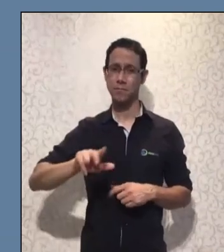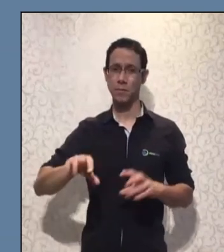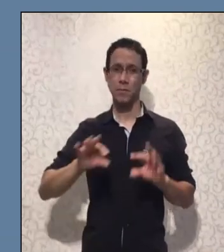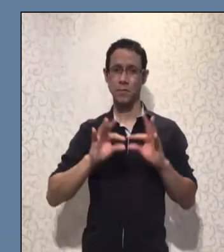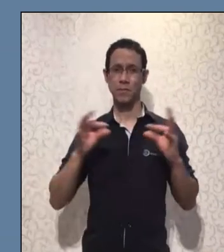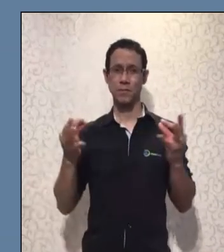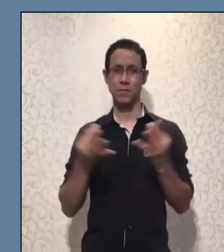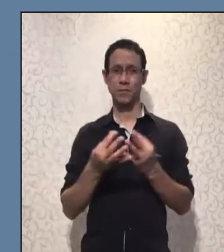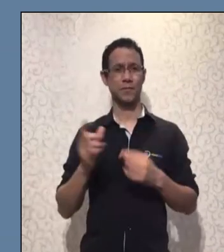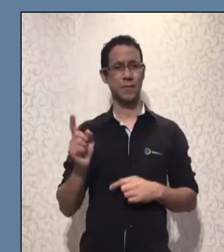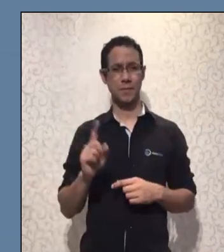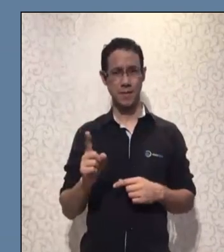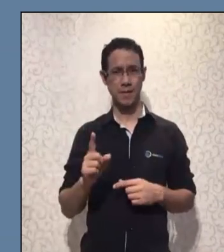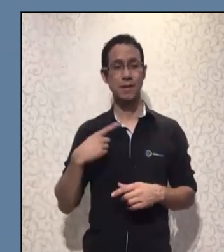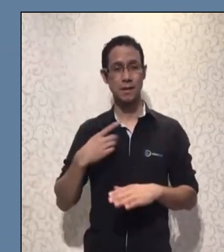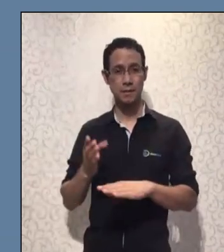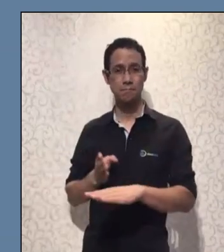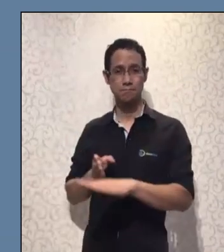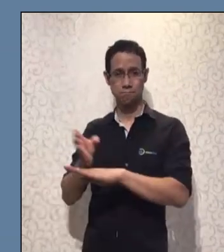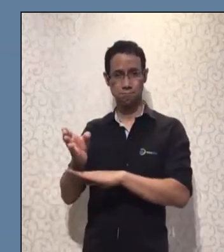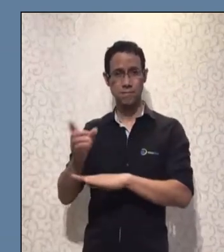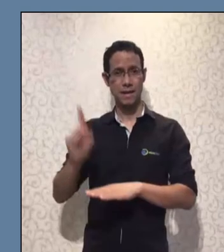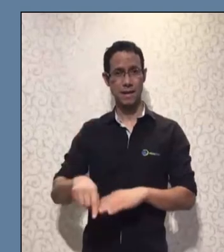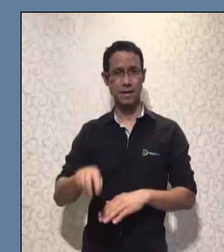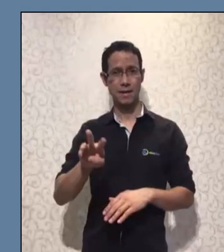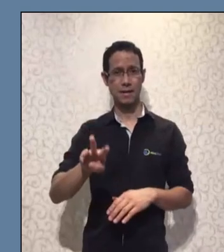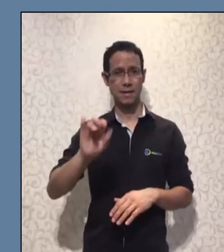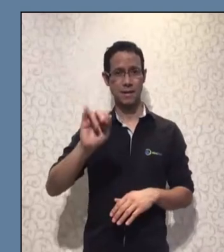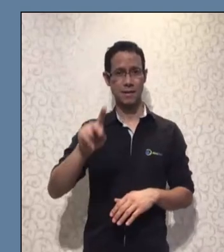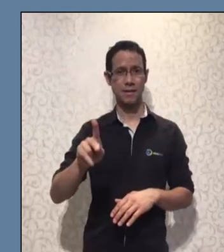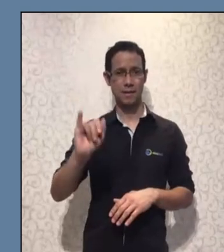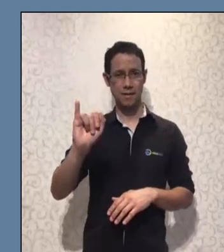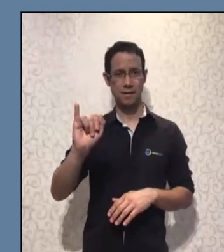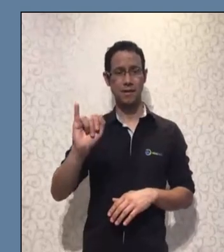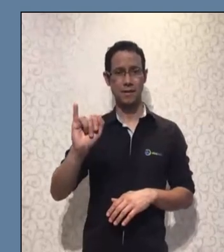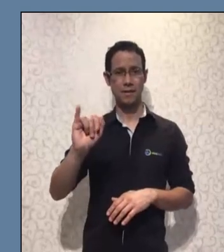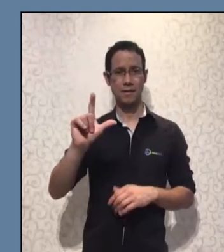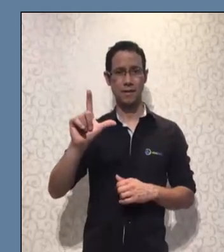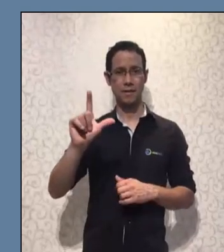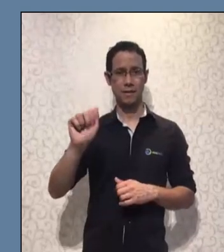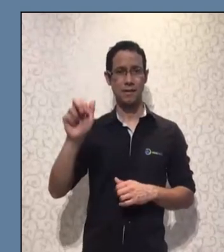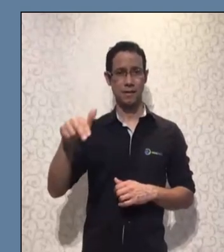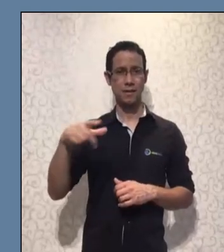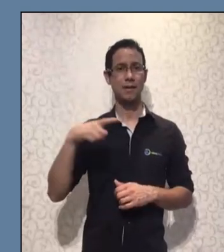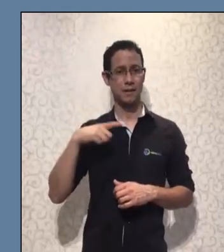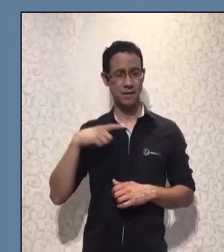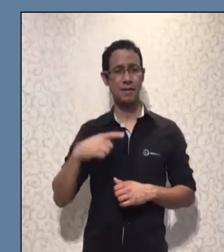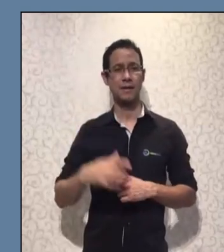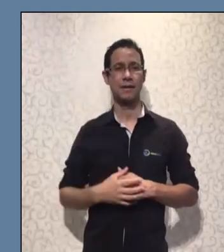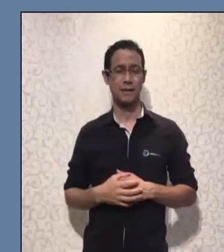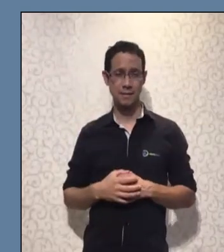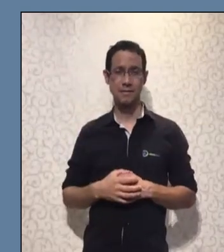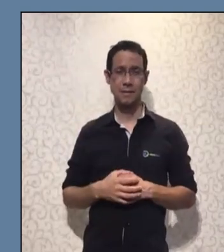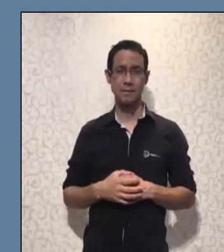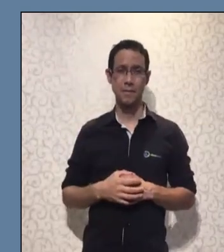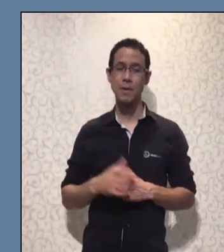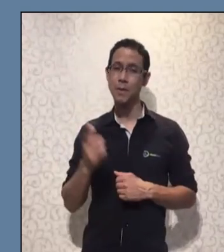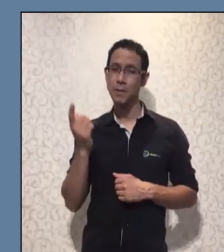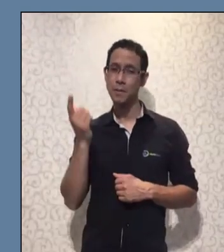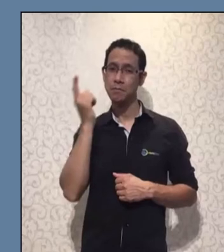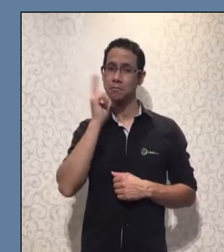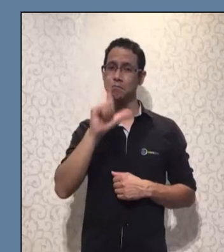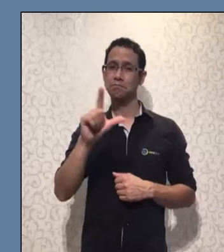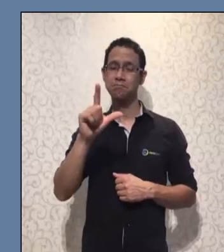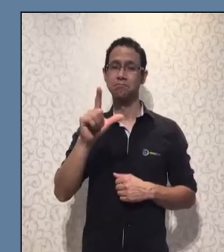aí a esse universo que é chamado Wikiglam, que é Galleries, Archives, Libraries, e foi um universo, assim, que me